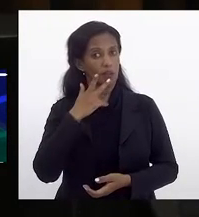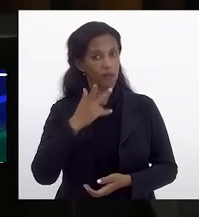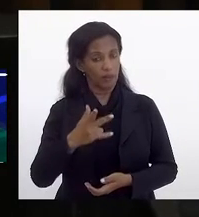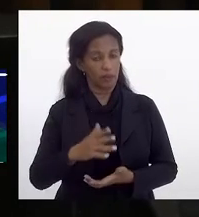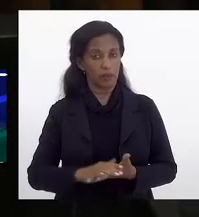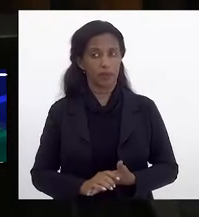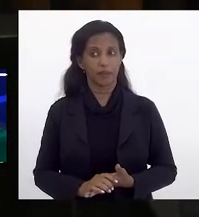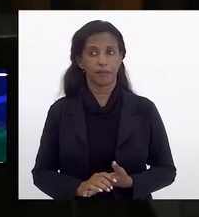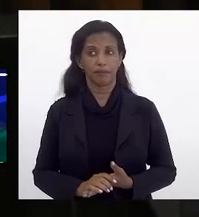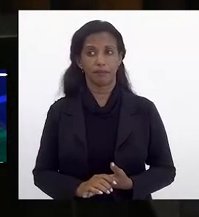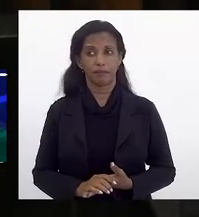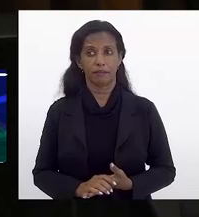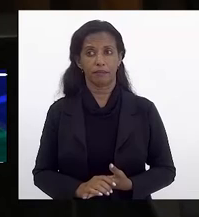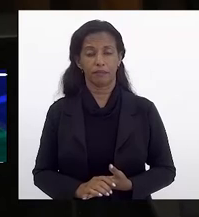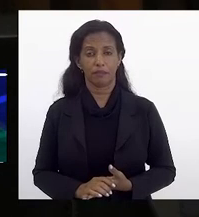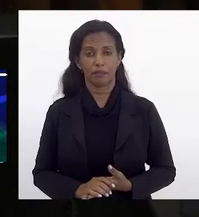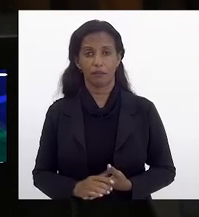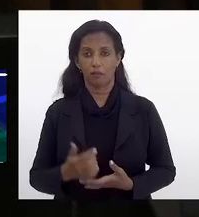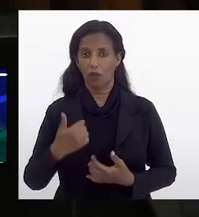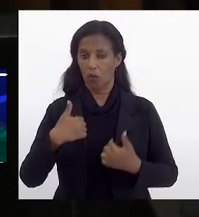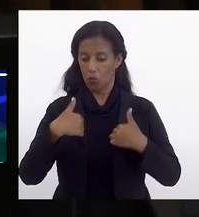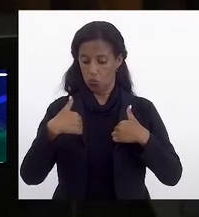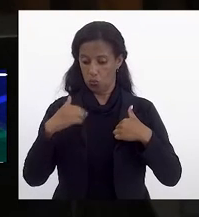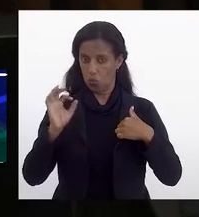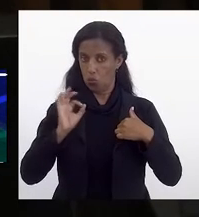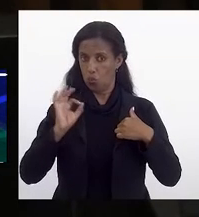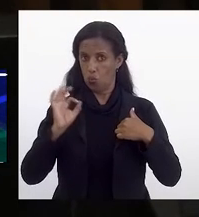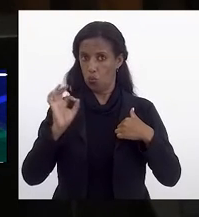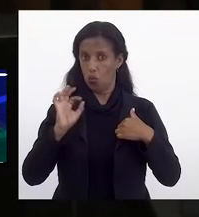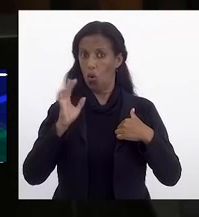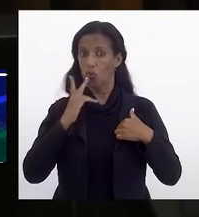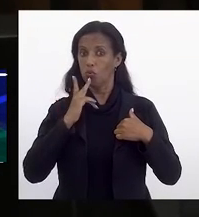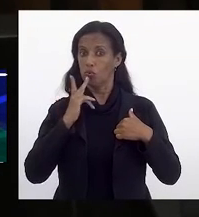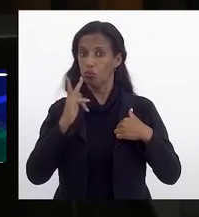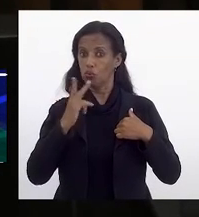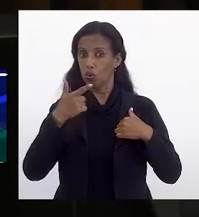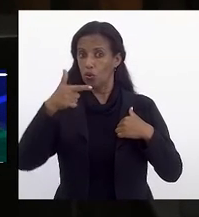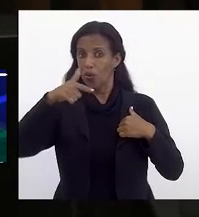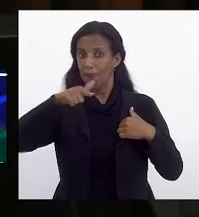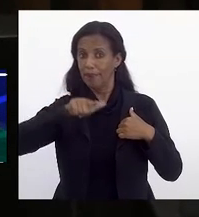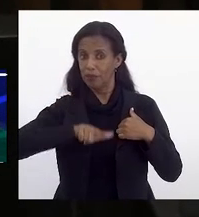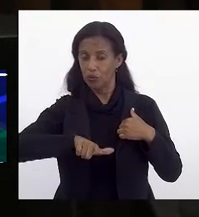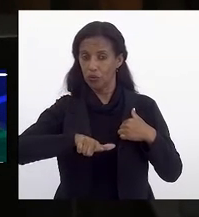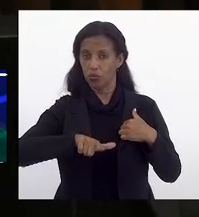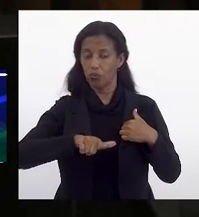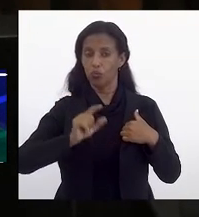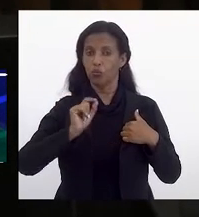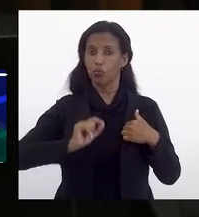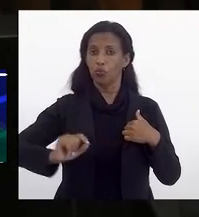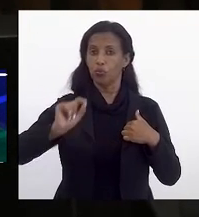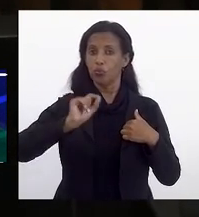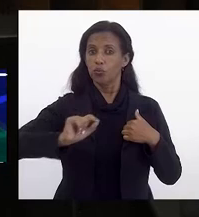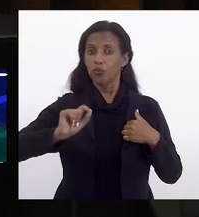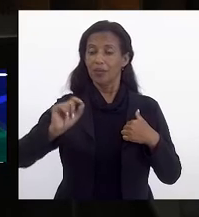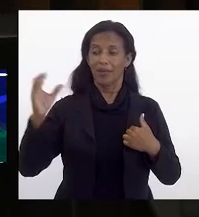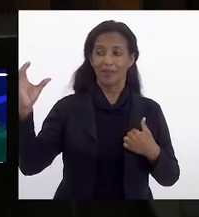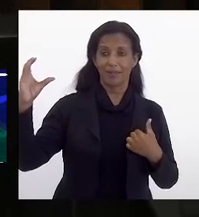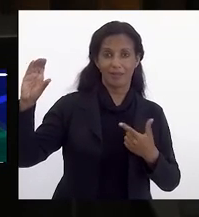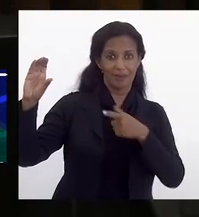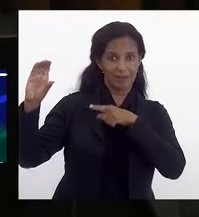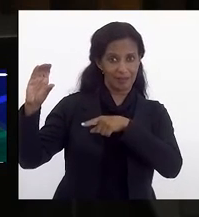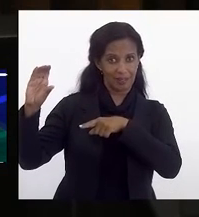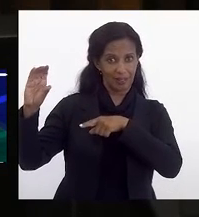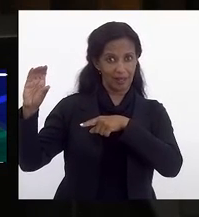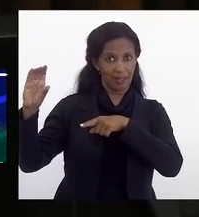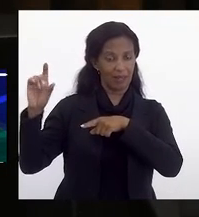senhora presidente, não sou eu. Eu estou apenas repetindo o que diz a ciência